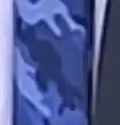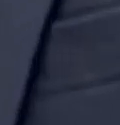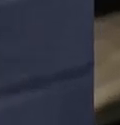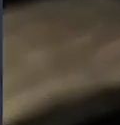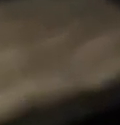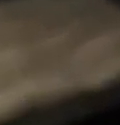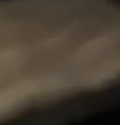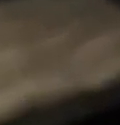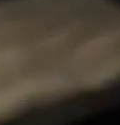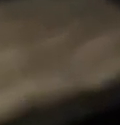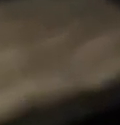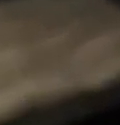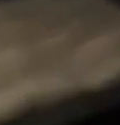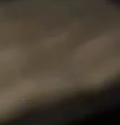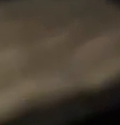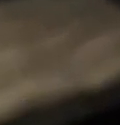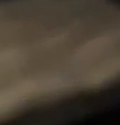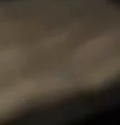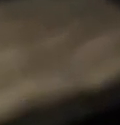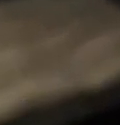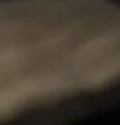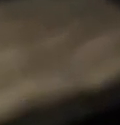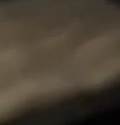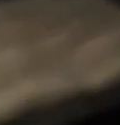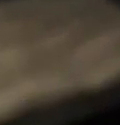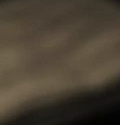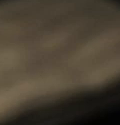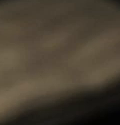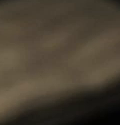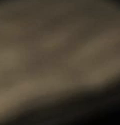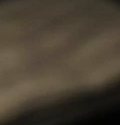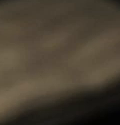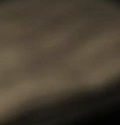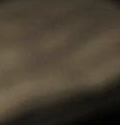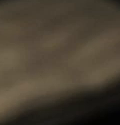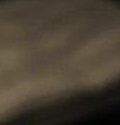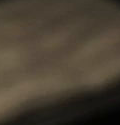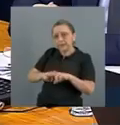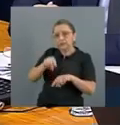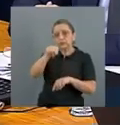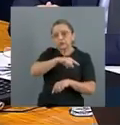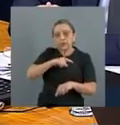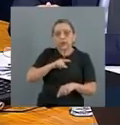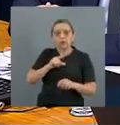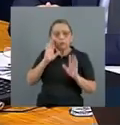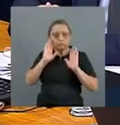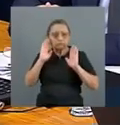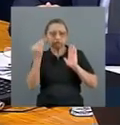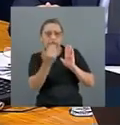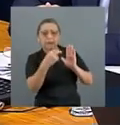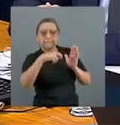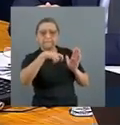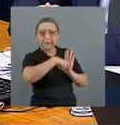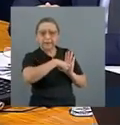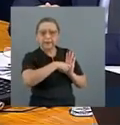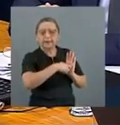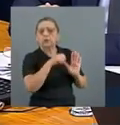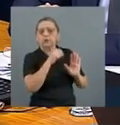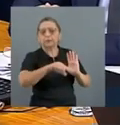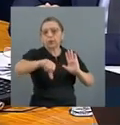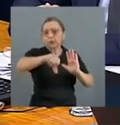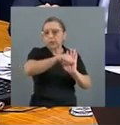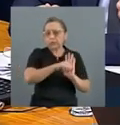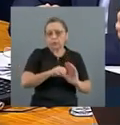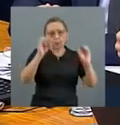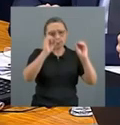reintegrados ao convívio social se beneficiem da saída temporária, o poder público coloca toda a população em risco, disse